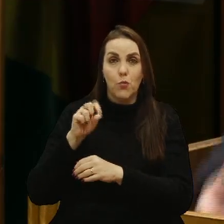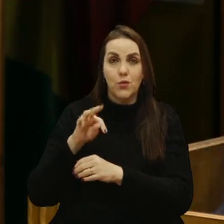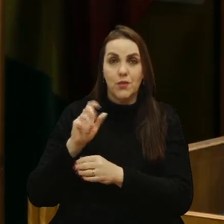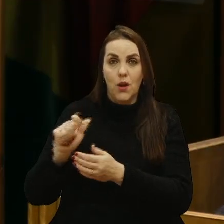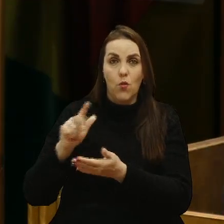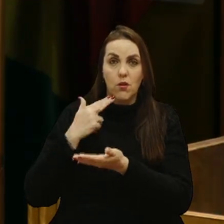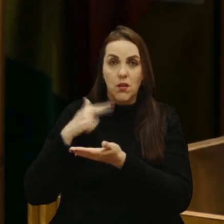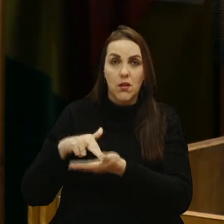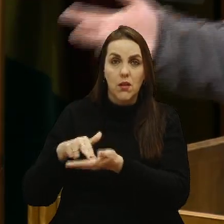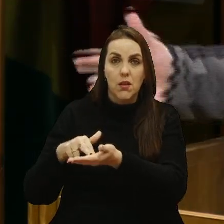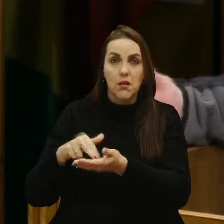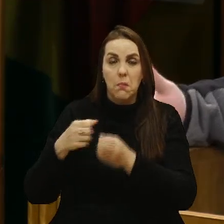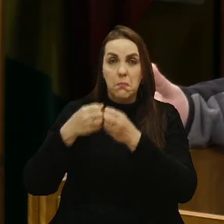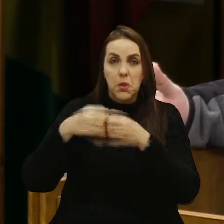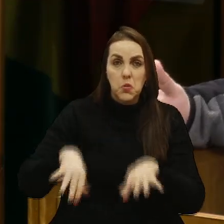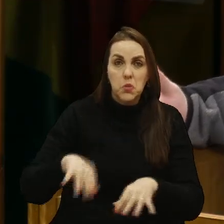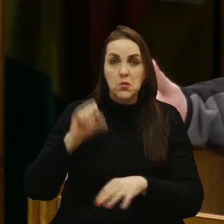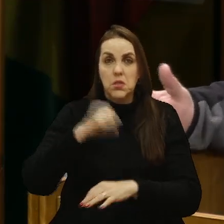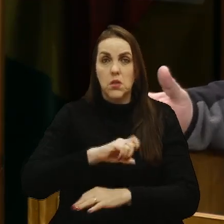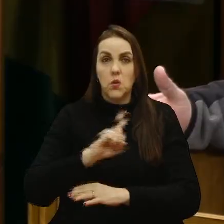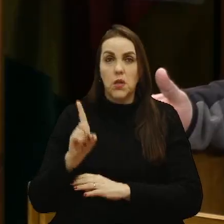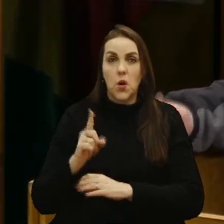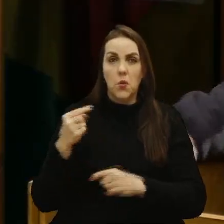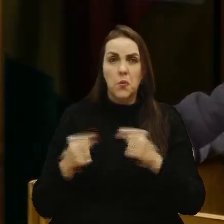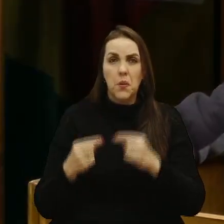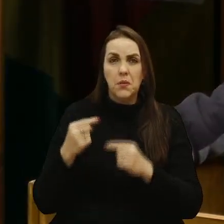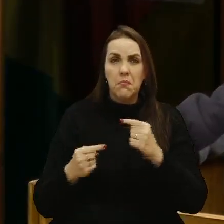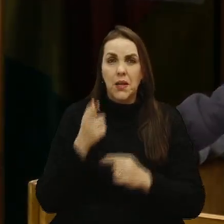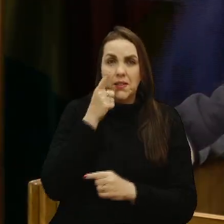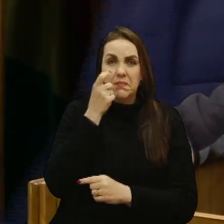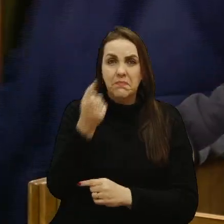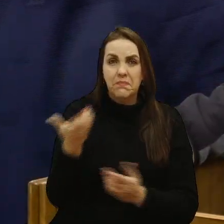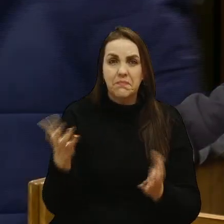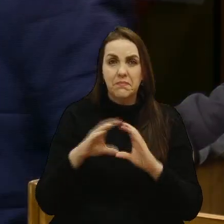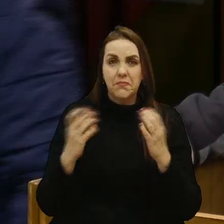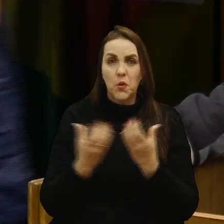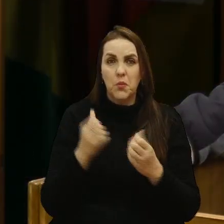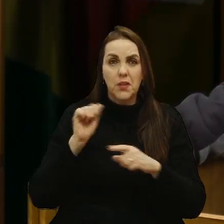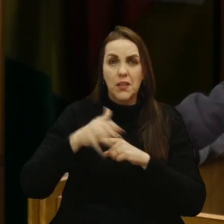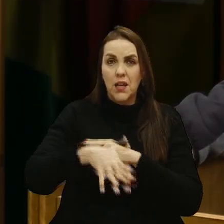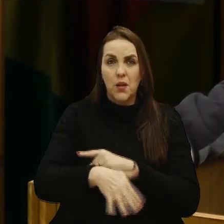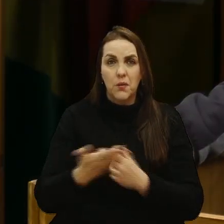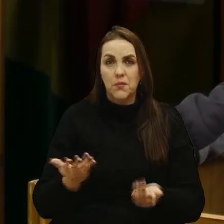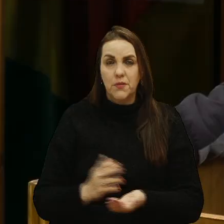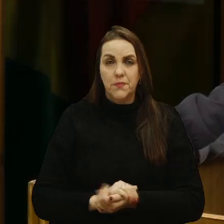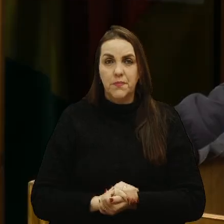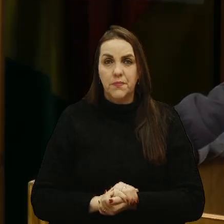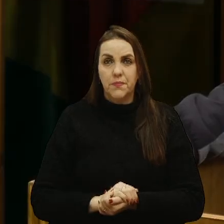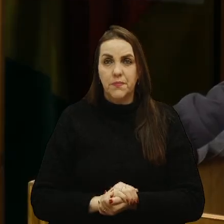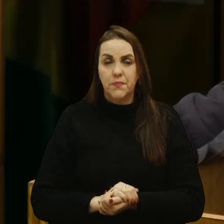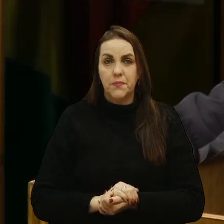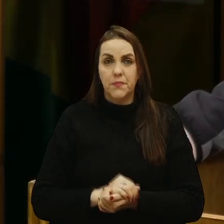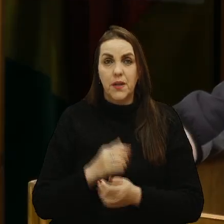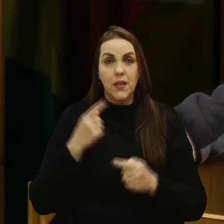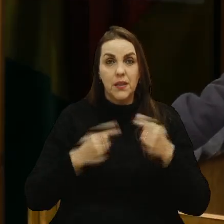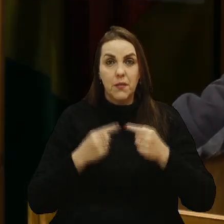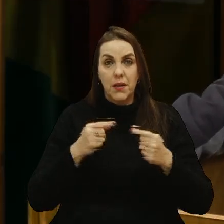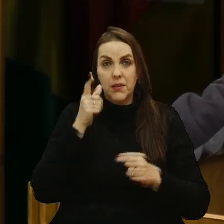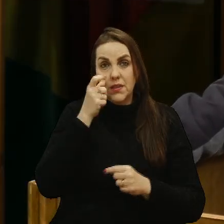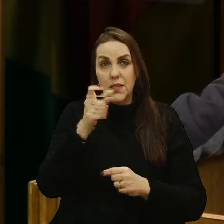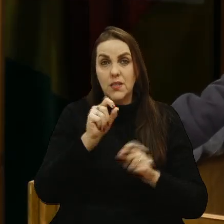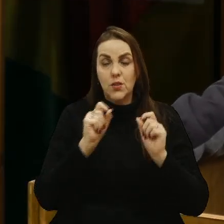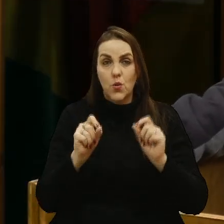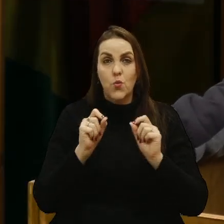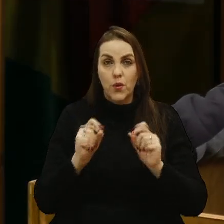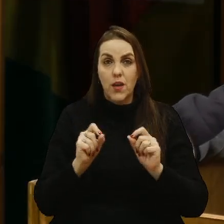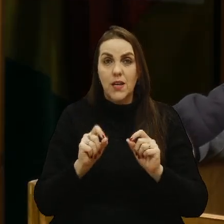Correio dá prejuízo ou não dá prejuízo, não é um debate interessante para a comunidade de Galópolis. O debate interessante à comunidade de Galópolis